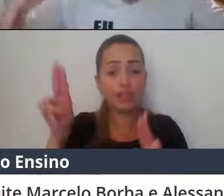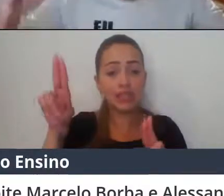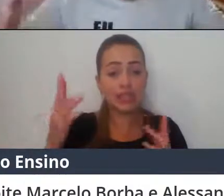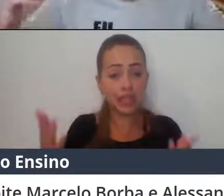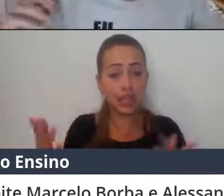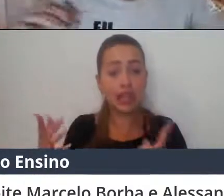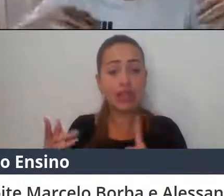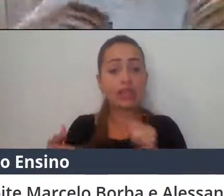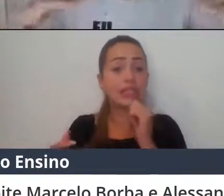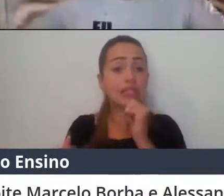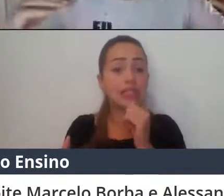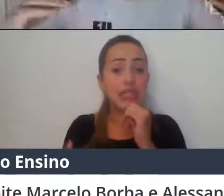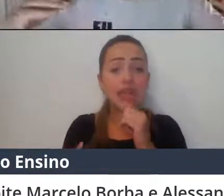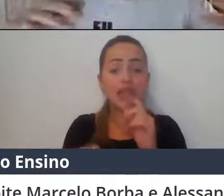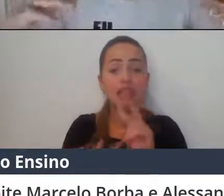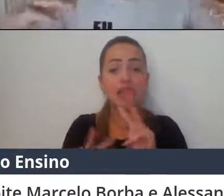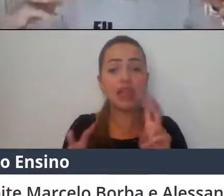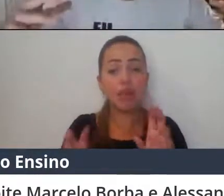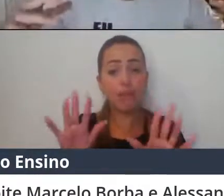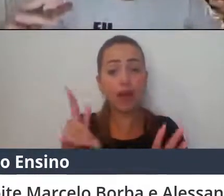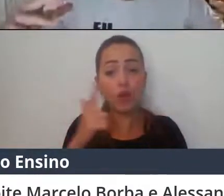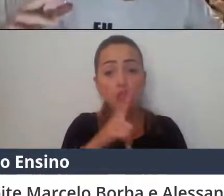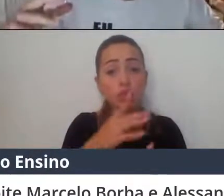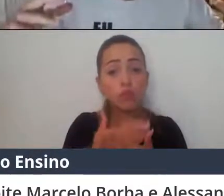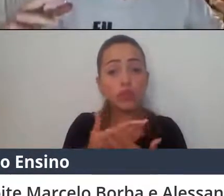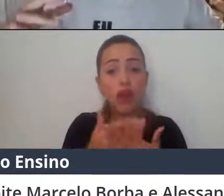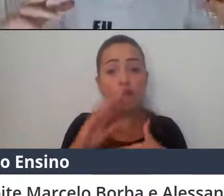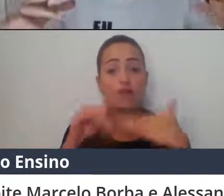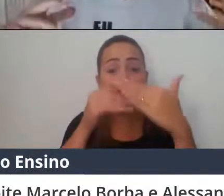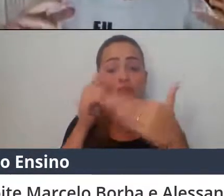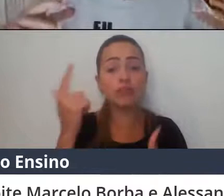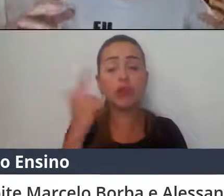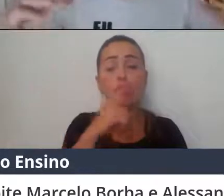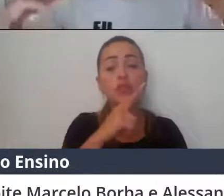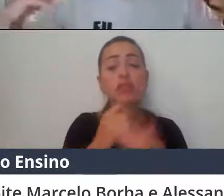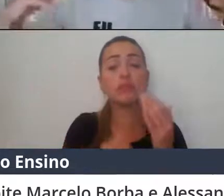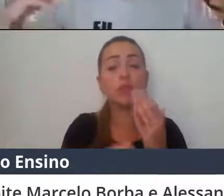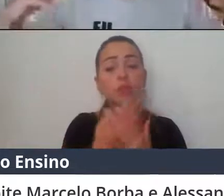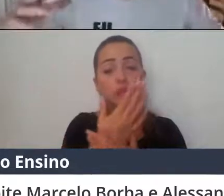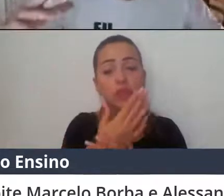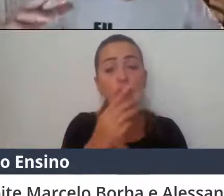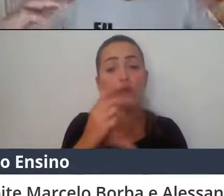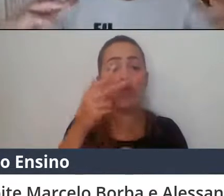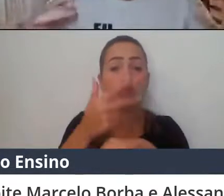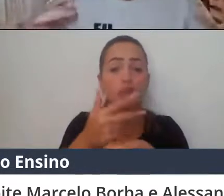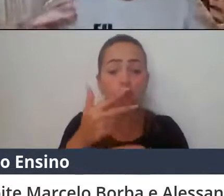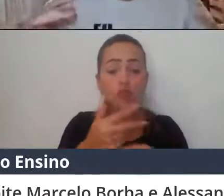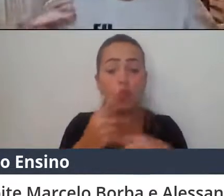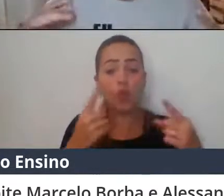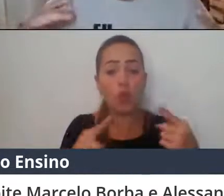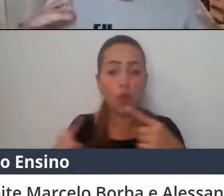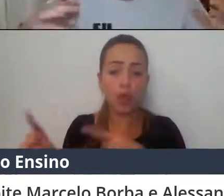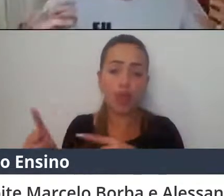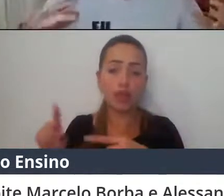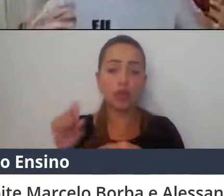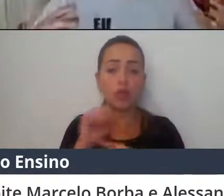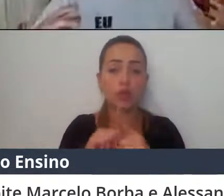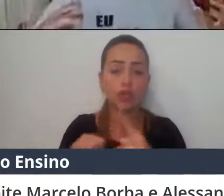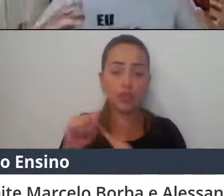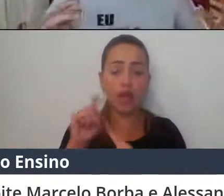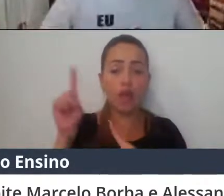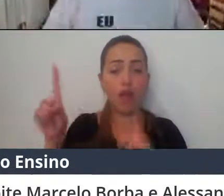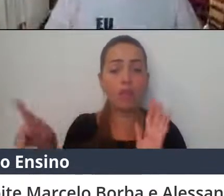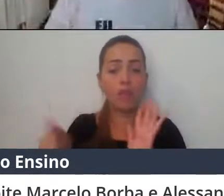sem a terminologia, mas fazendo algo avançado para produzir um vídeo e ligando com uma crítica social à tragédia de Brumadinho,